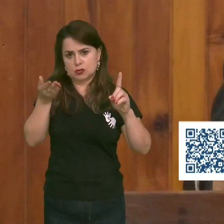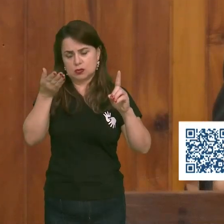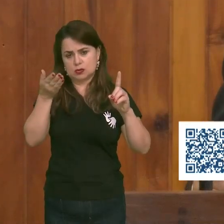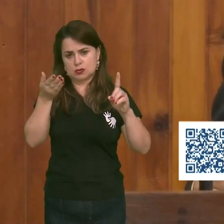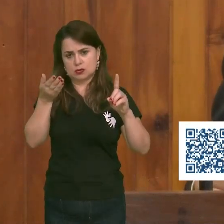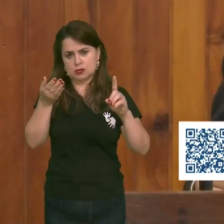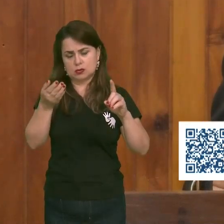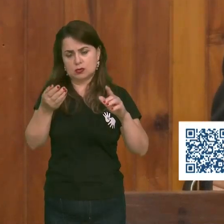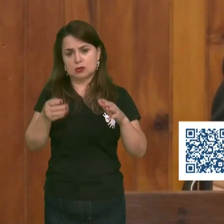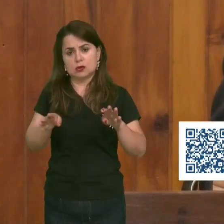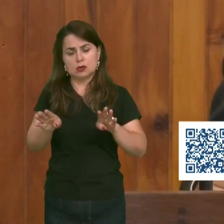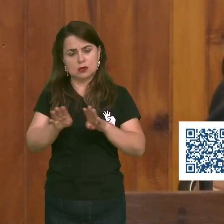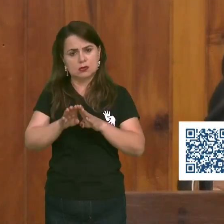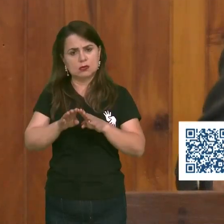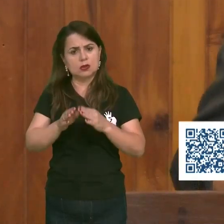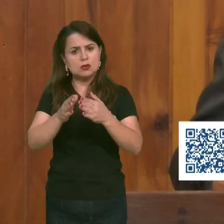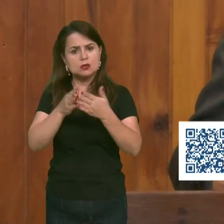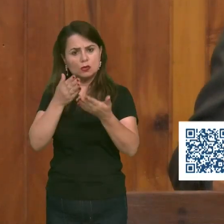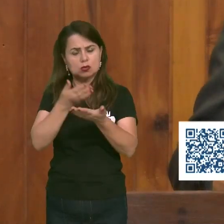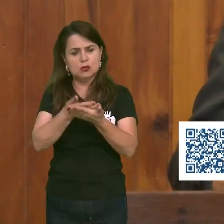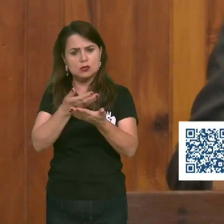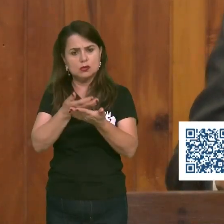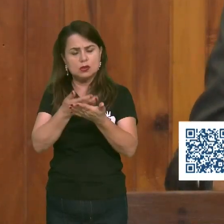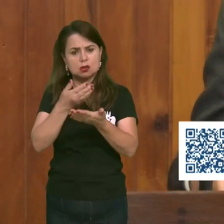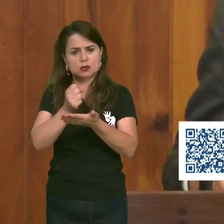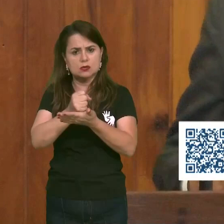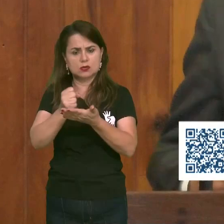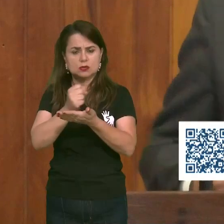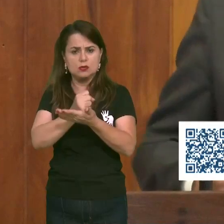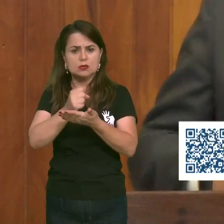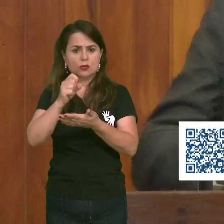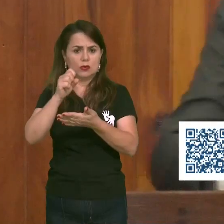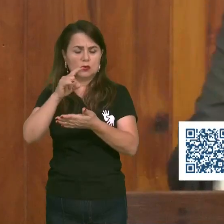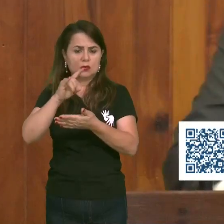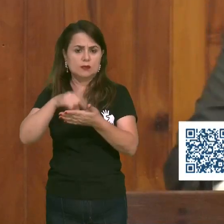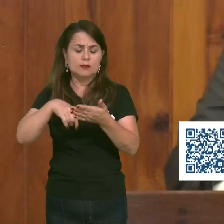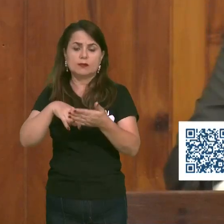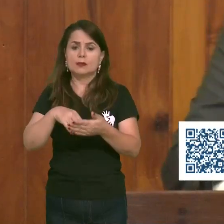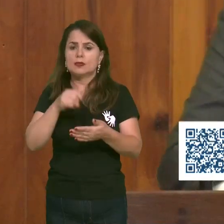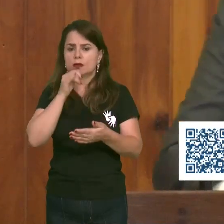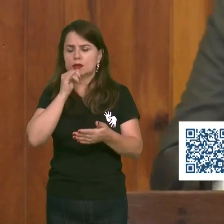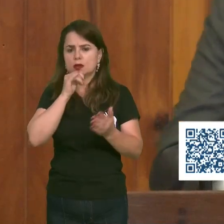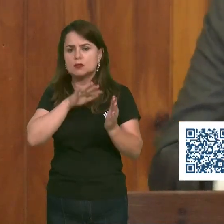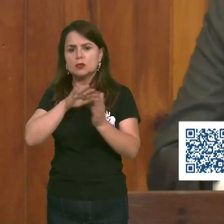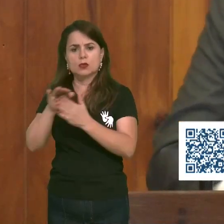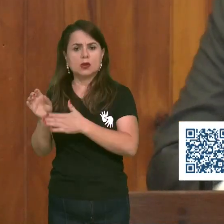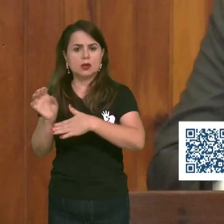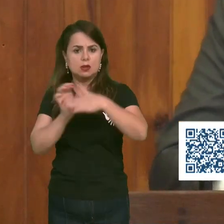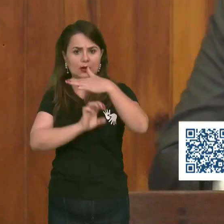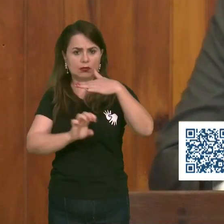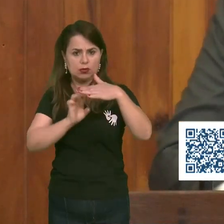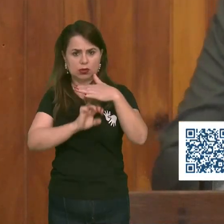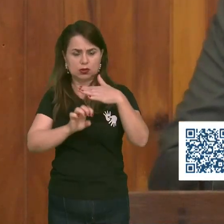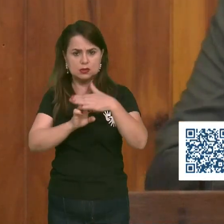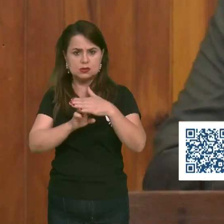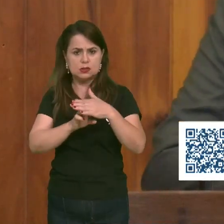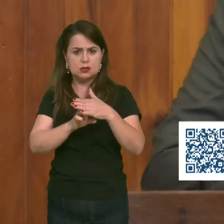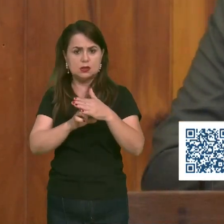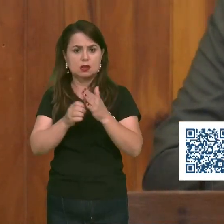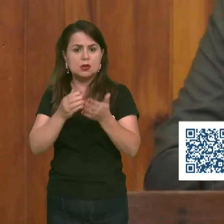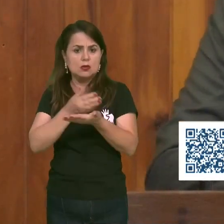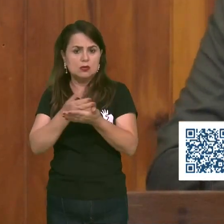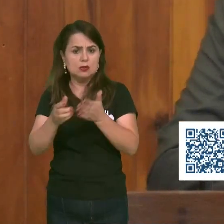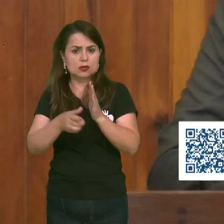do contrato antes de executar o serviço nem trabalhar já